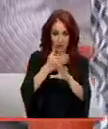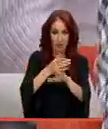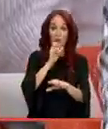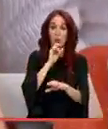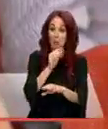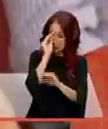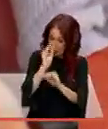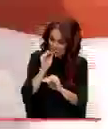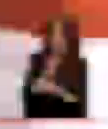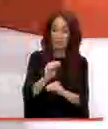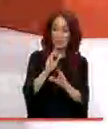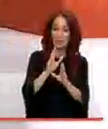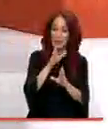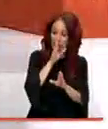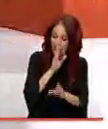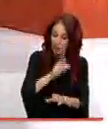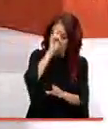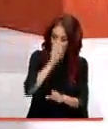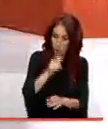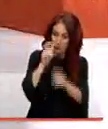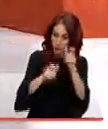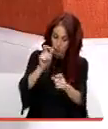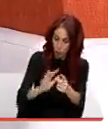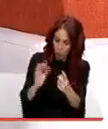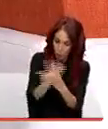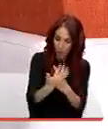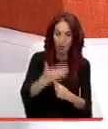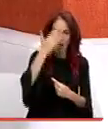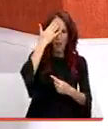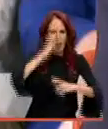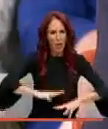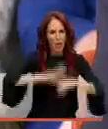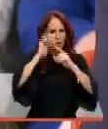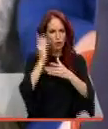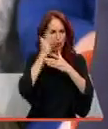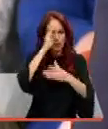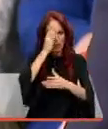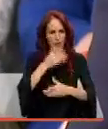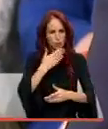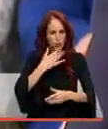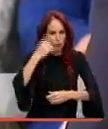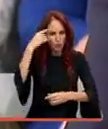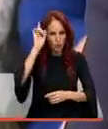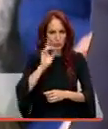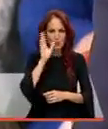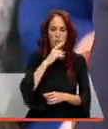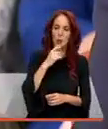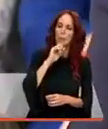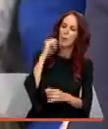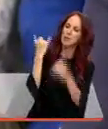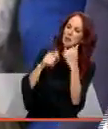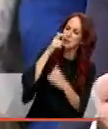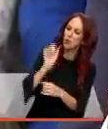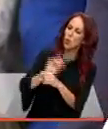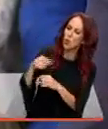estranho aspecto ou outro claro que desenvolve a consciência não basta saber porque se nós perguntamos posso bater outra